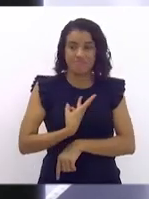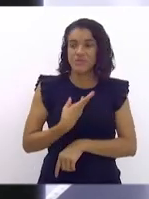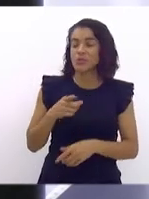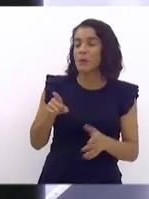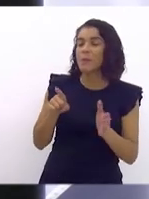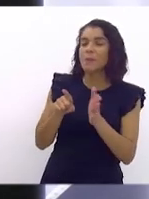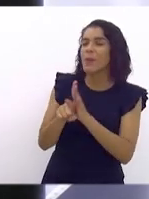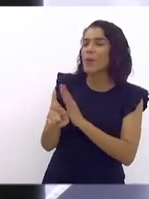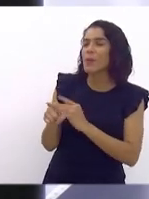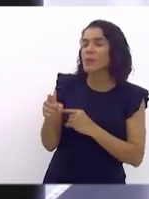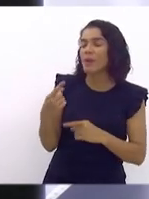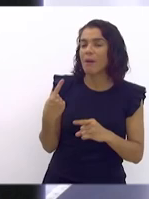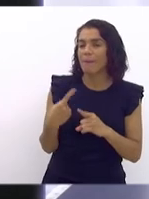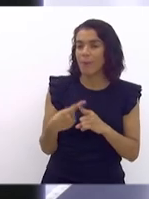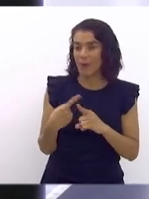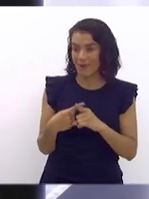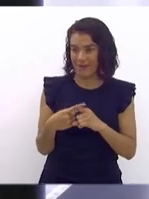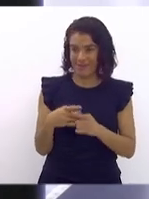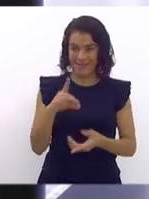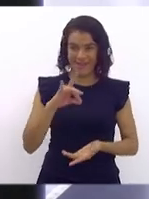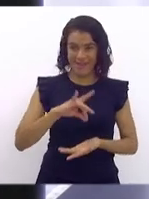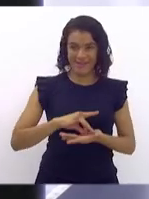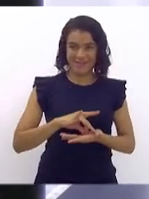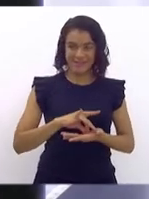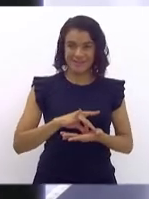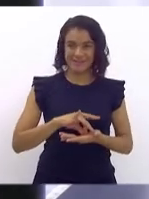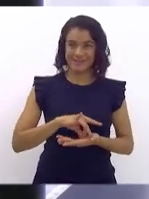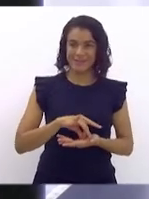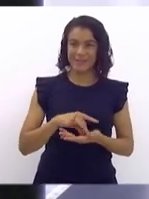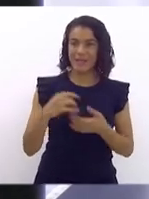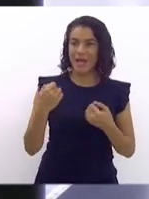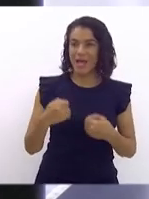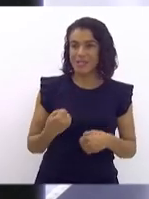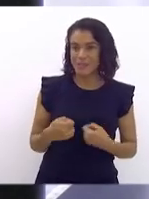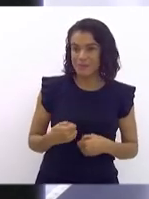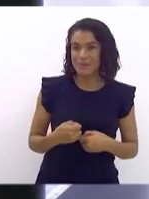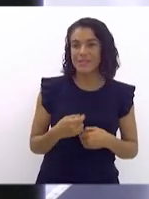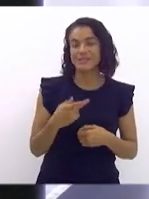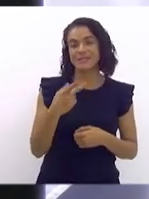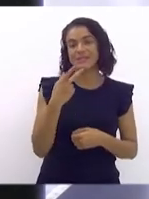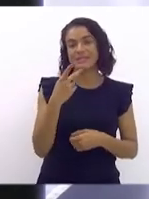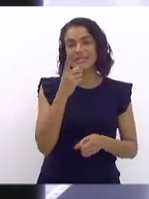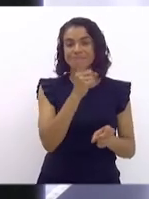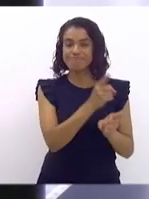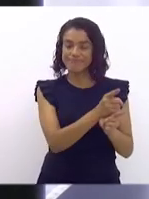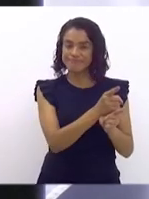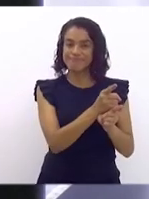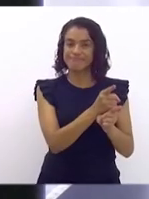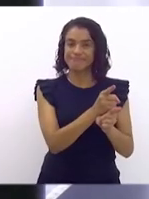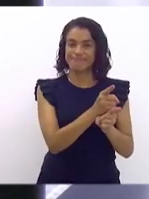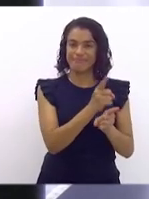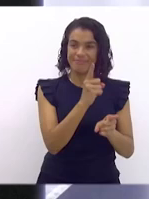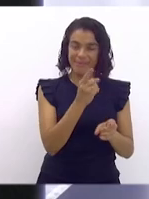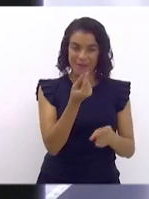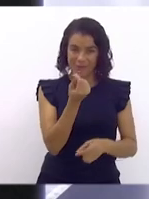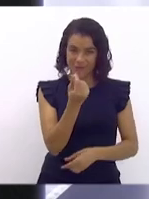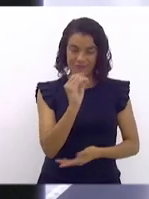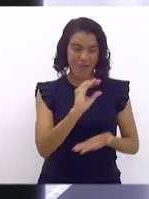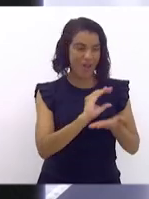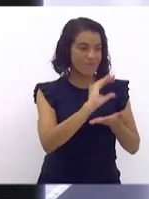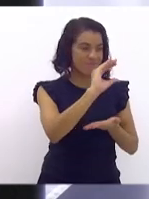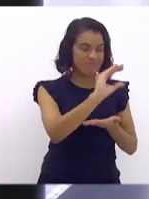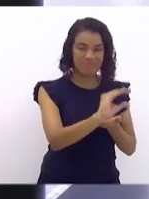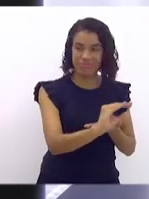porque para a nossa realidade aqui, nós precisamos identificar um programa de trabalho e direcionar esse